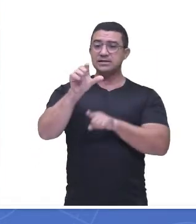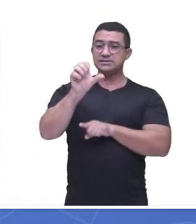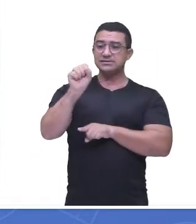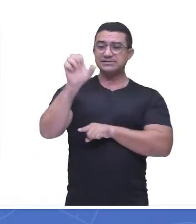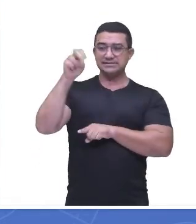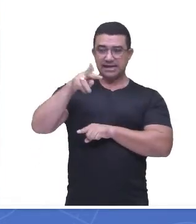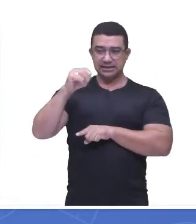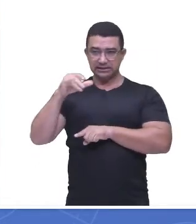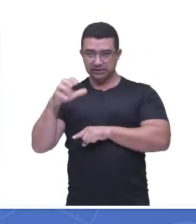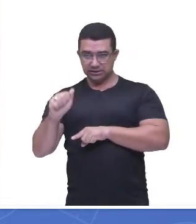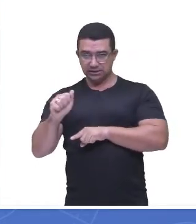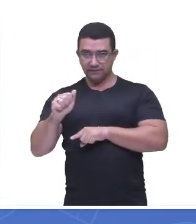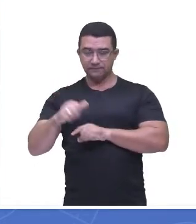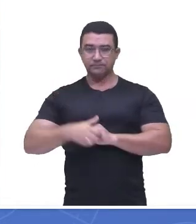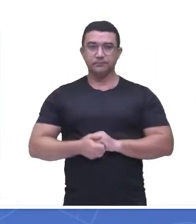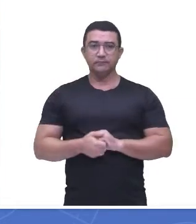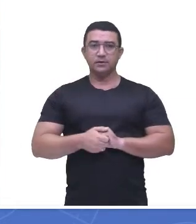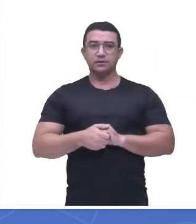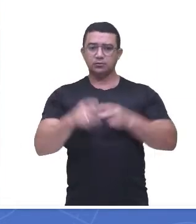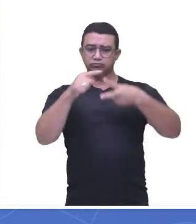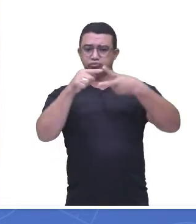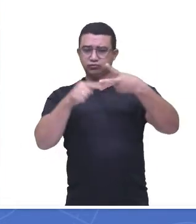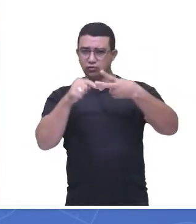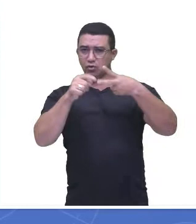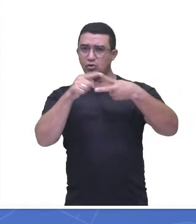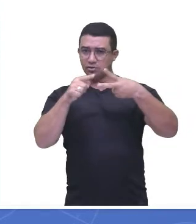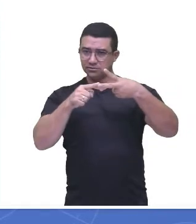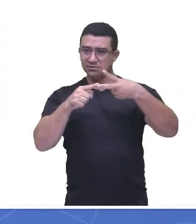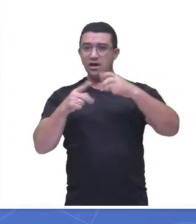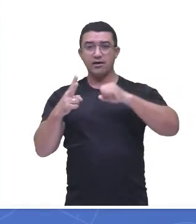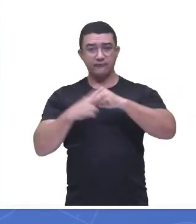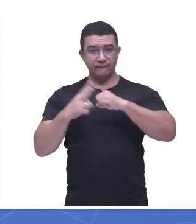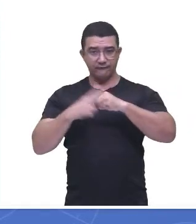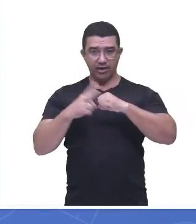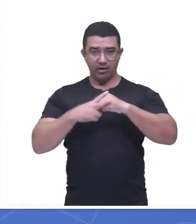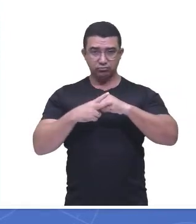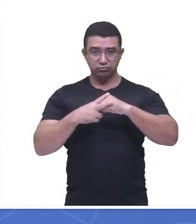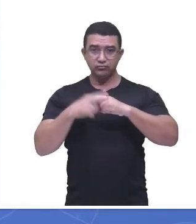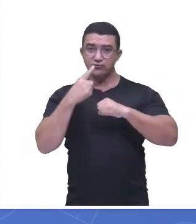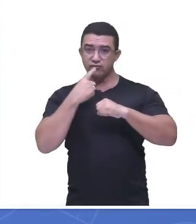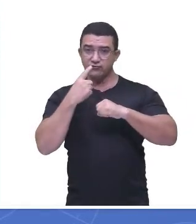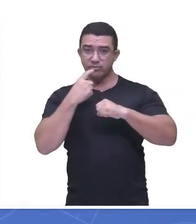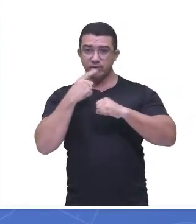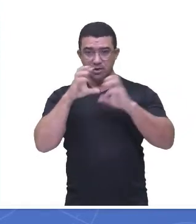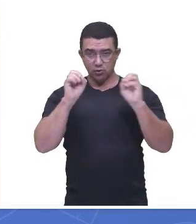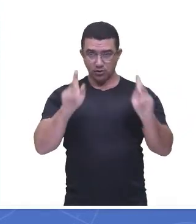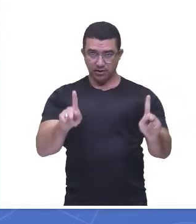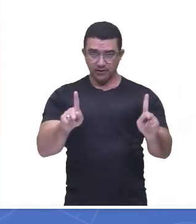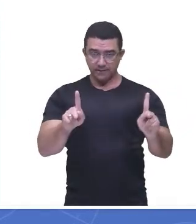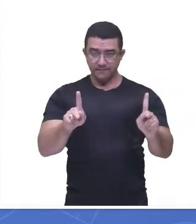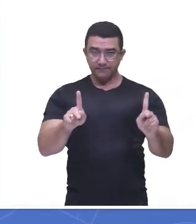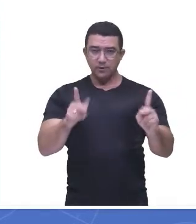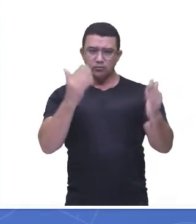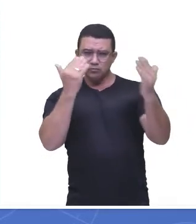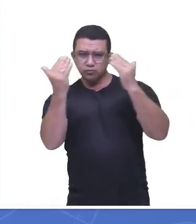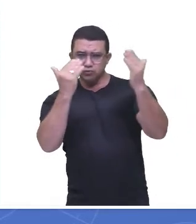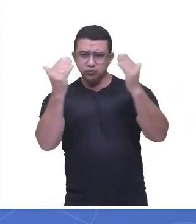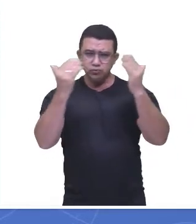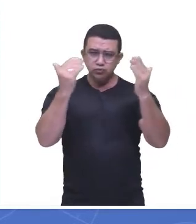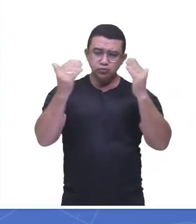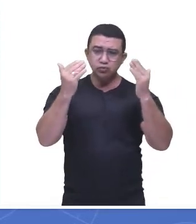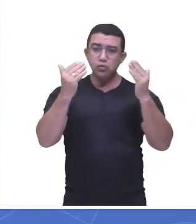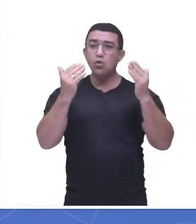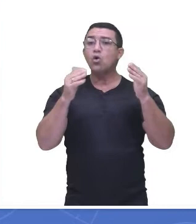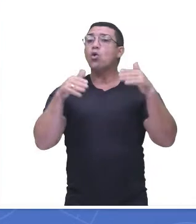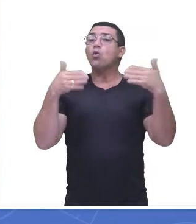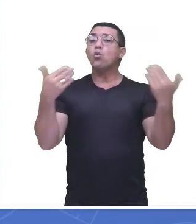sentença? Trazendo os verbos, dois aí, em destaque, ok? Observando, analisando os